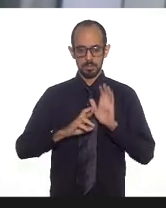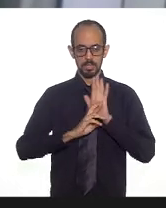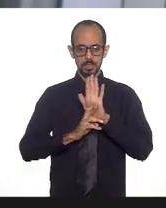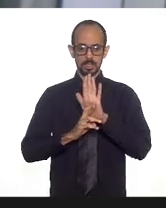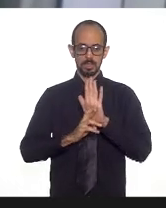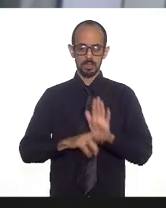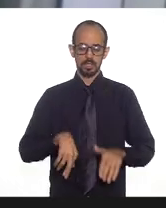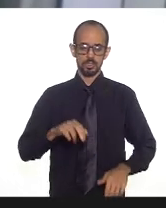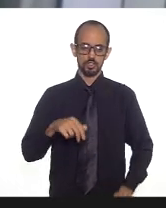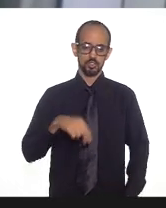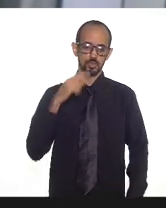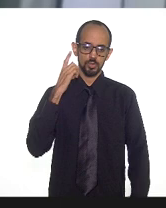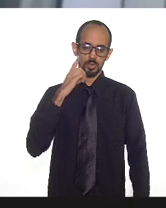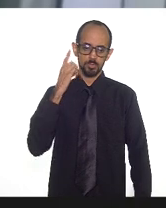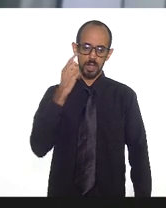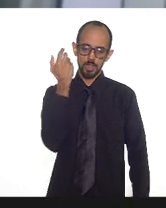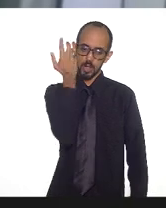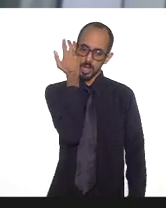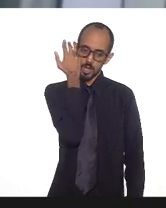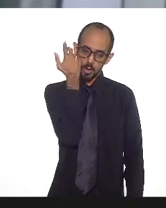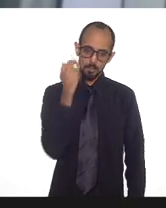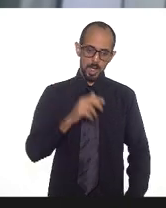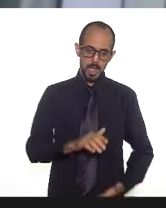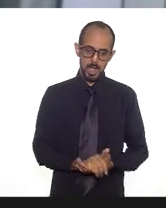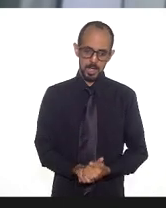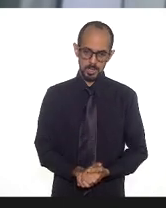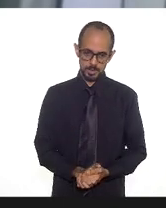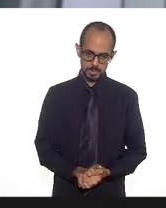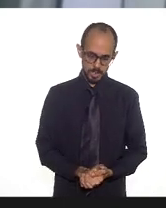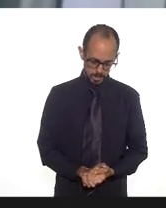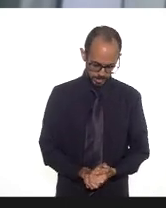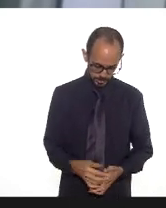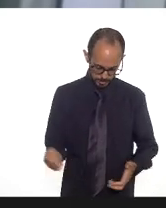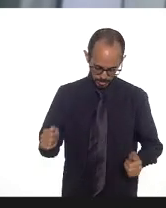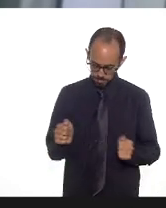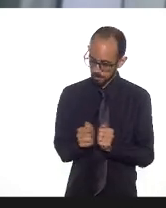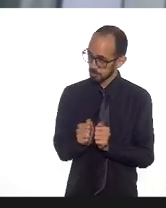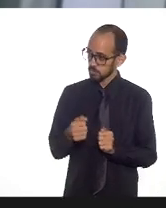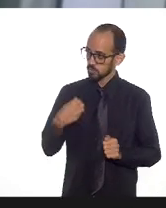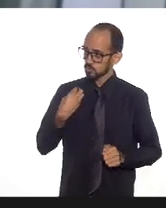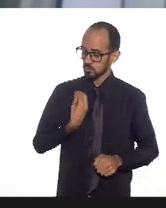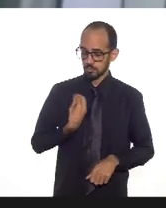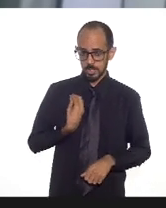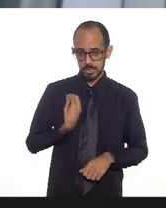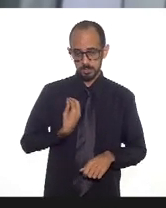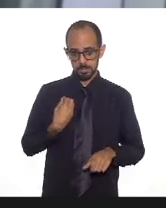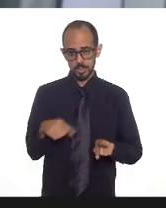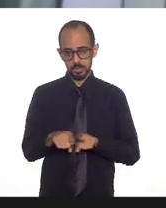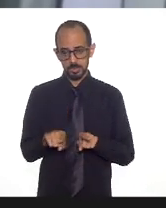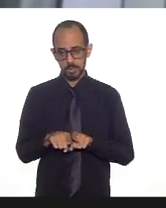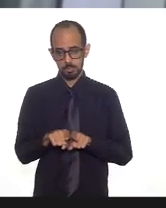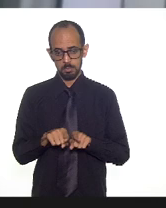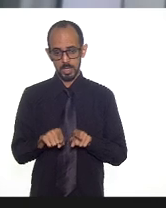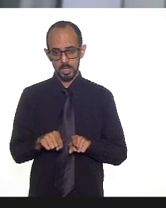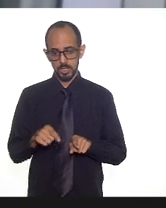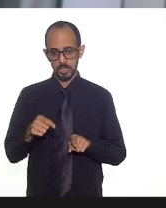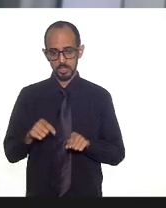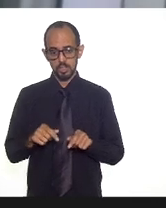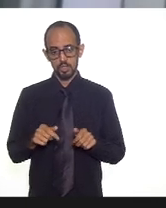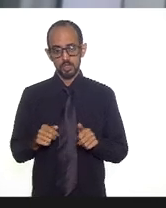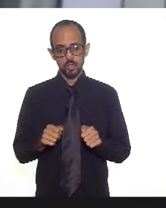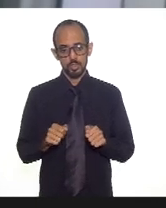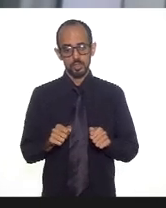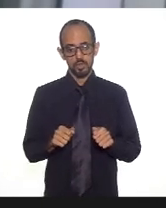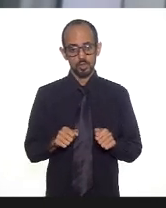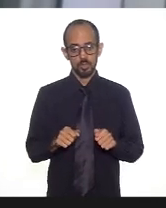Coelho, sempre presente nas nossas audiências. A Maria Tereza Vance está também, ao mesmo tempo, participando de um ato importantíssimo, que é simultâneo à nossa